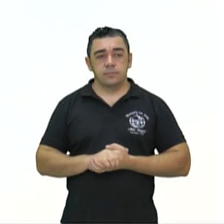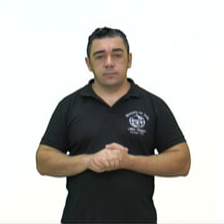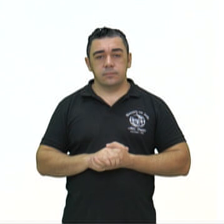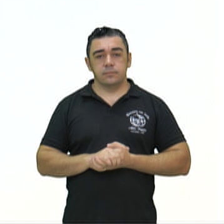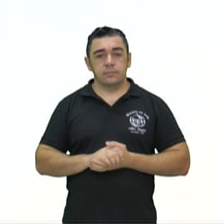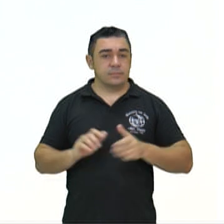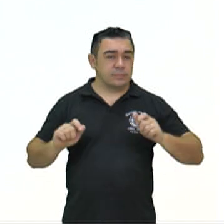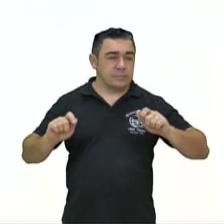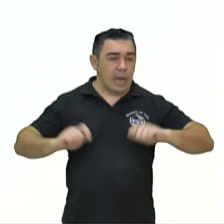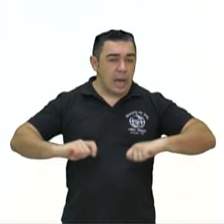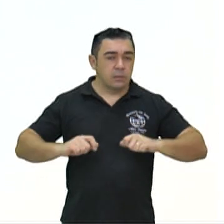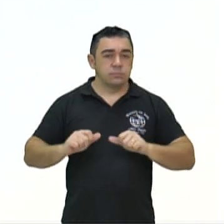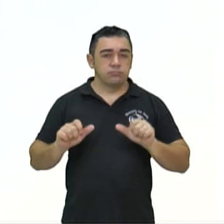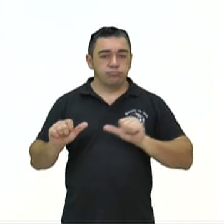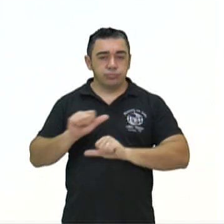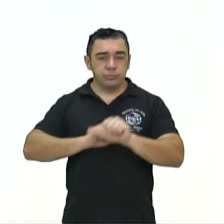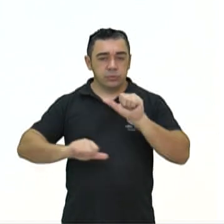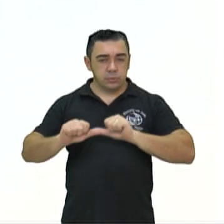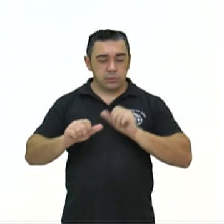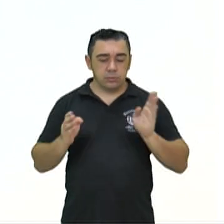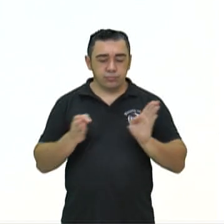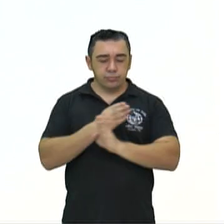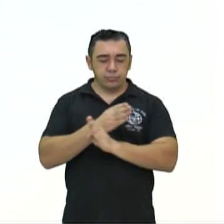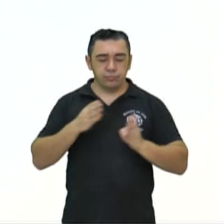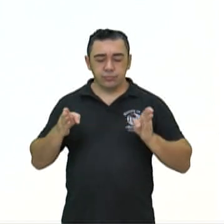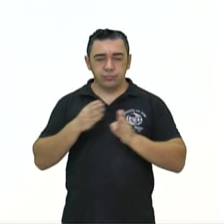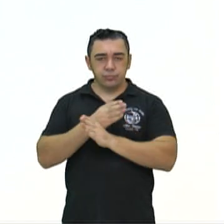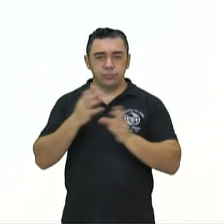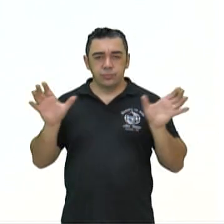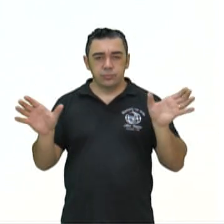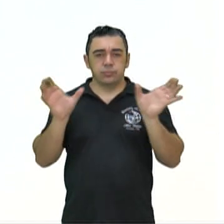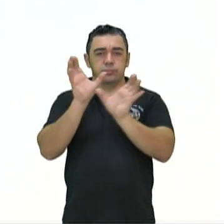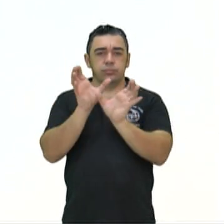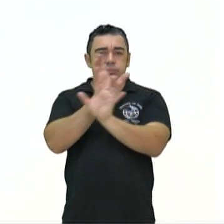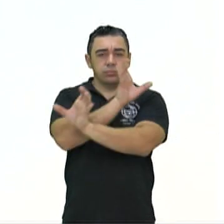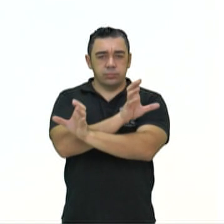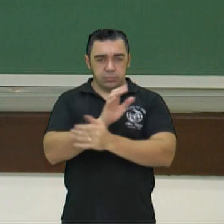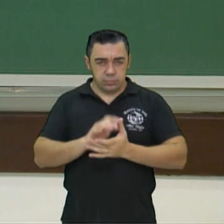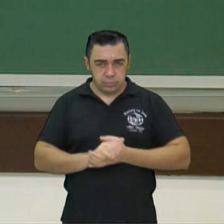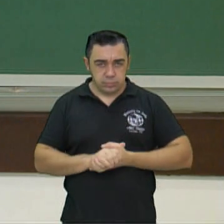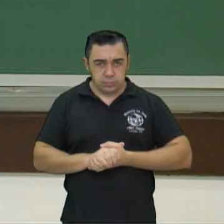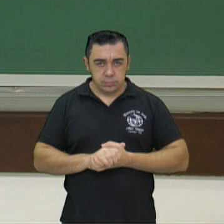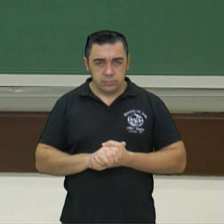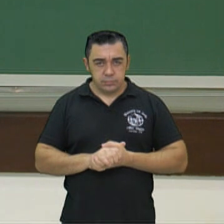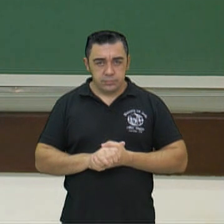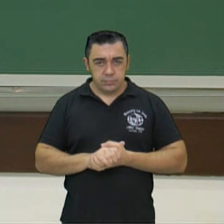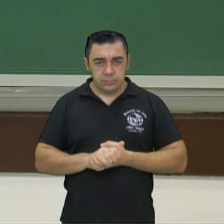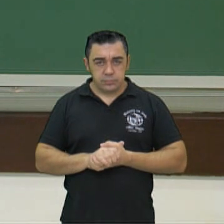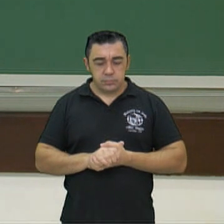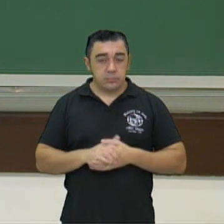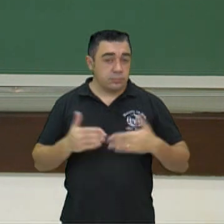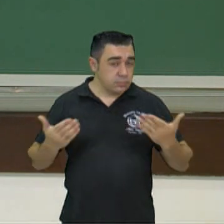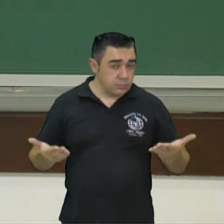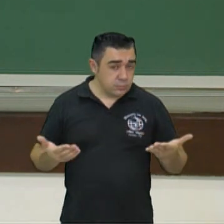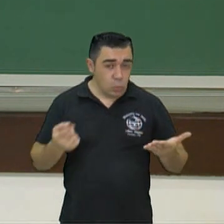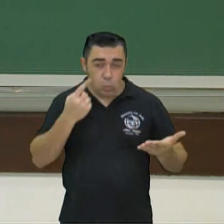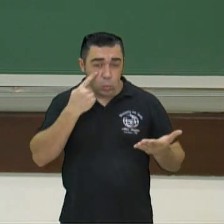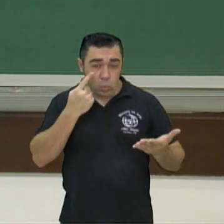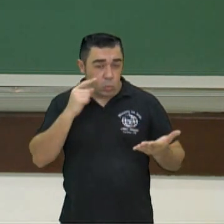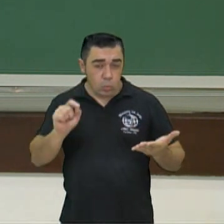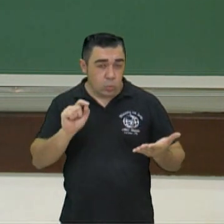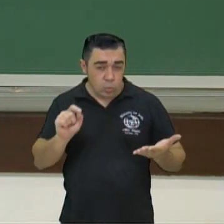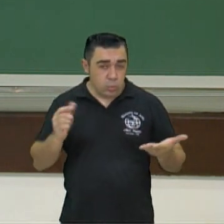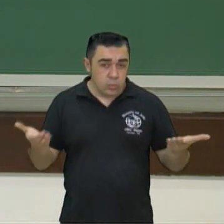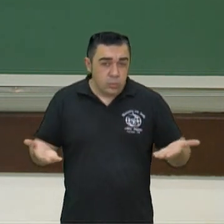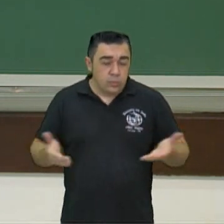103.680 possibilidades de permutar esses livros. Então, o que a gente fez na